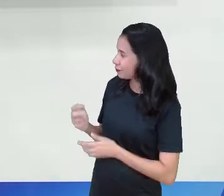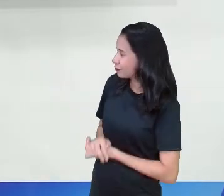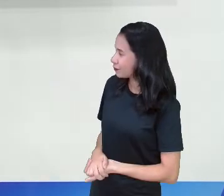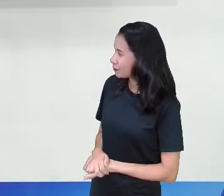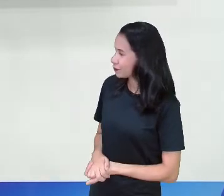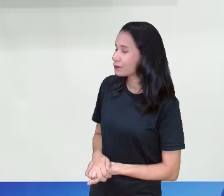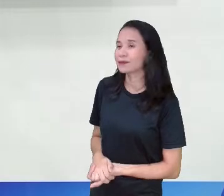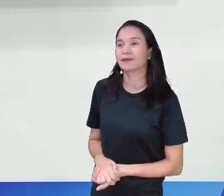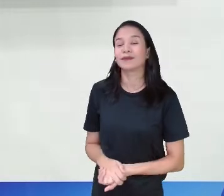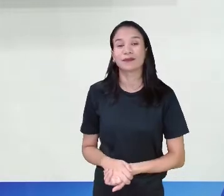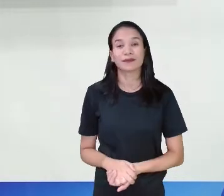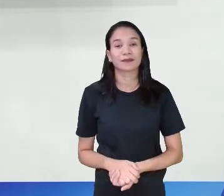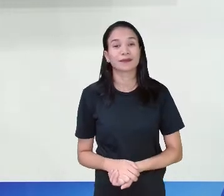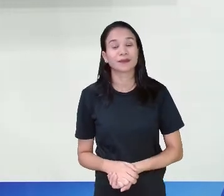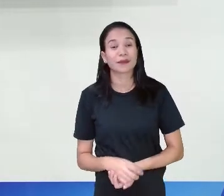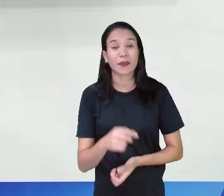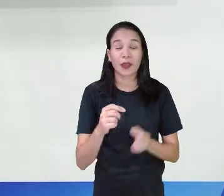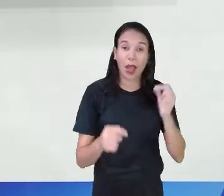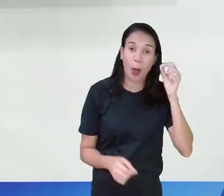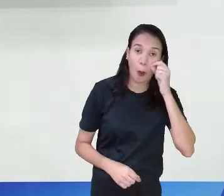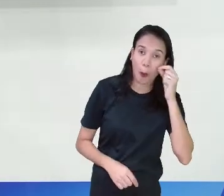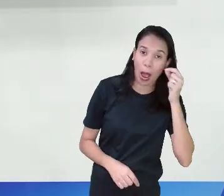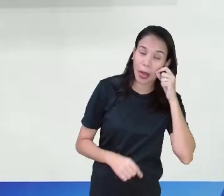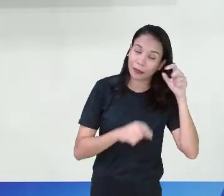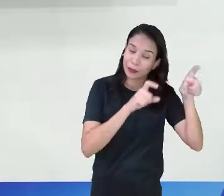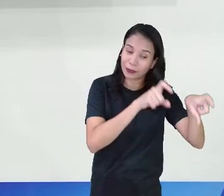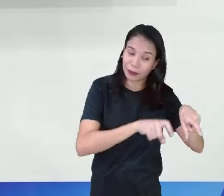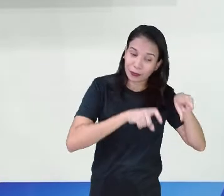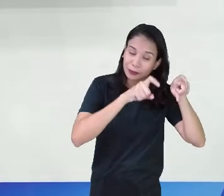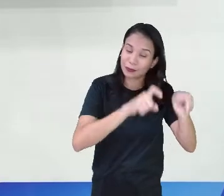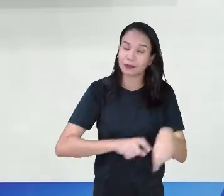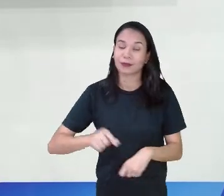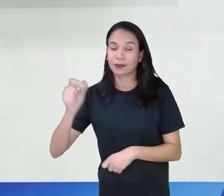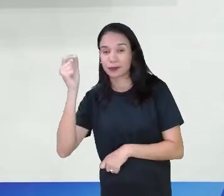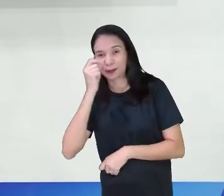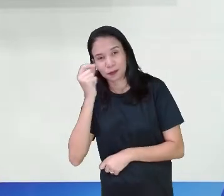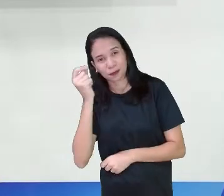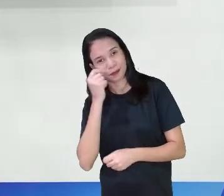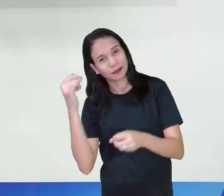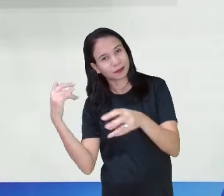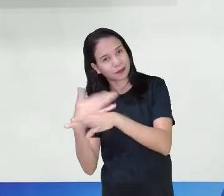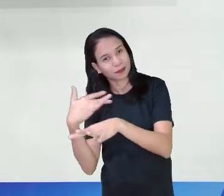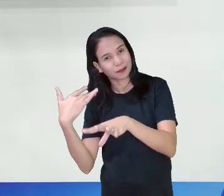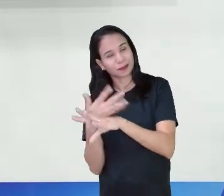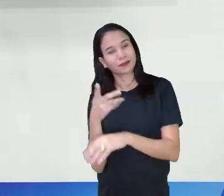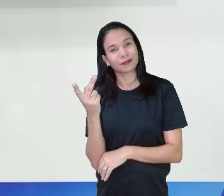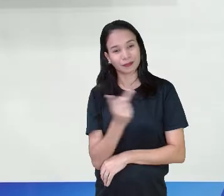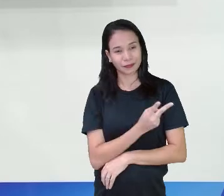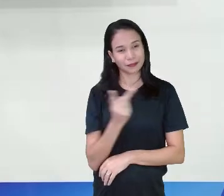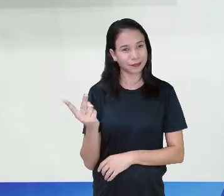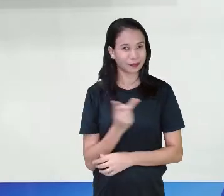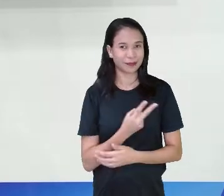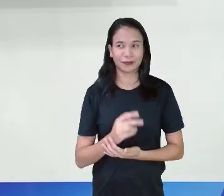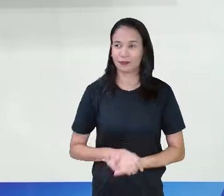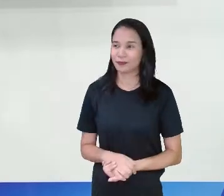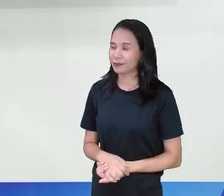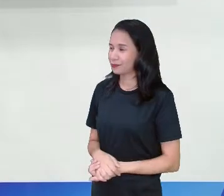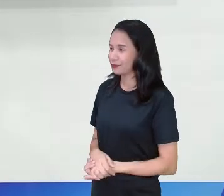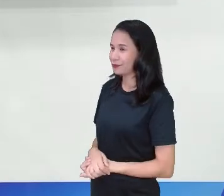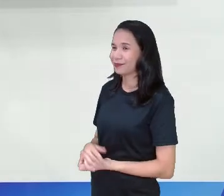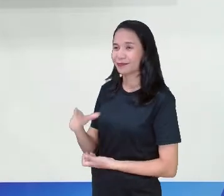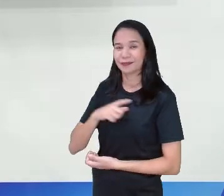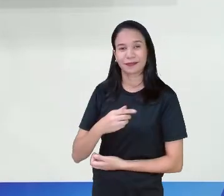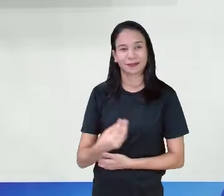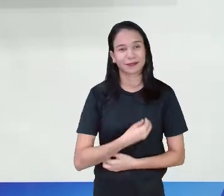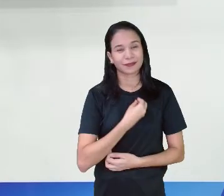esses dois. O rato do campo e o rato da cidade. São eles, né? Os ratinhos